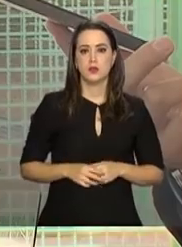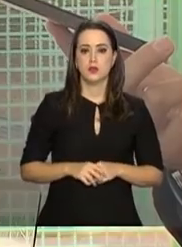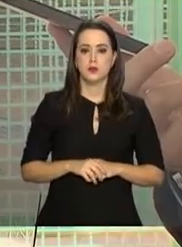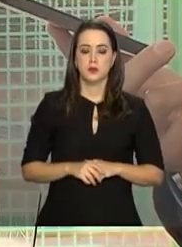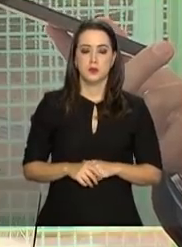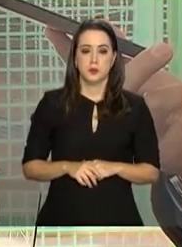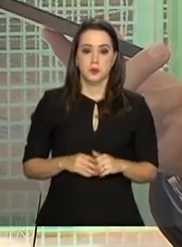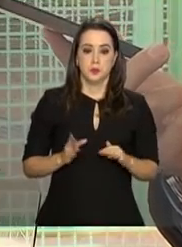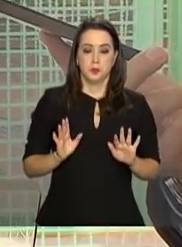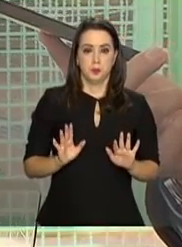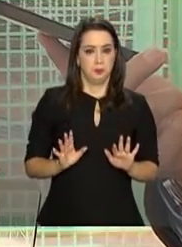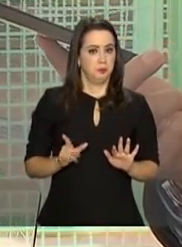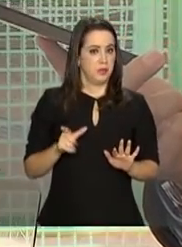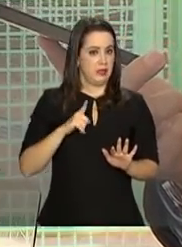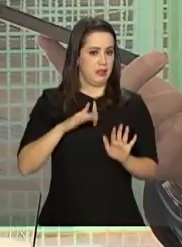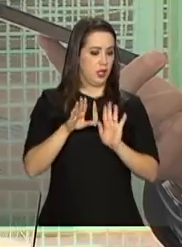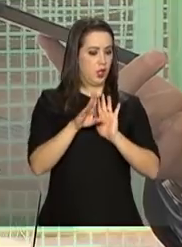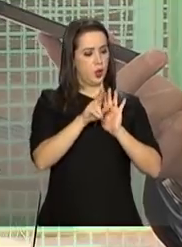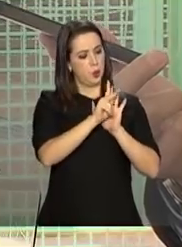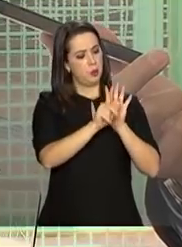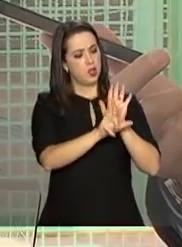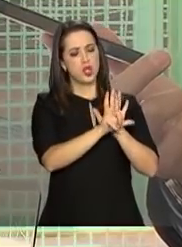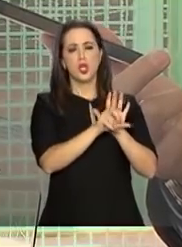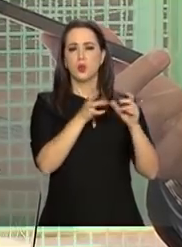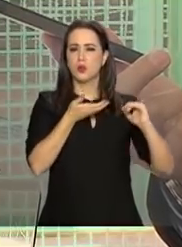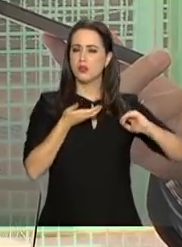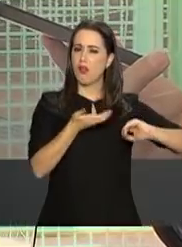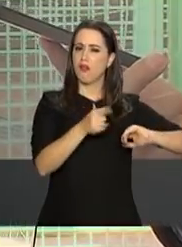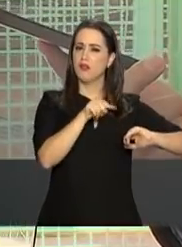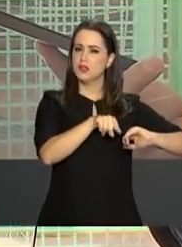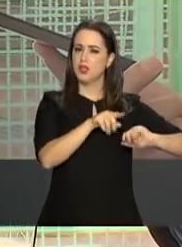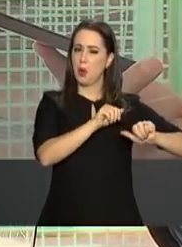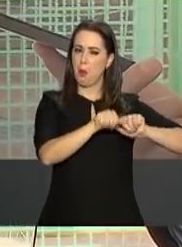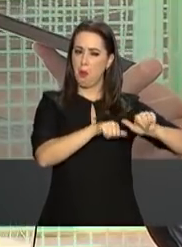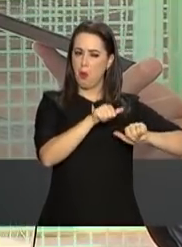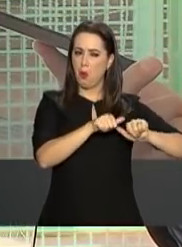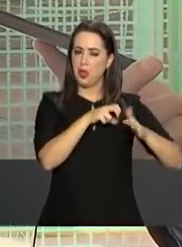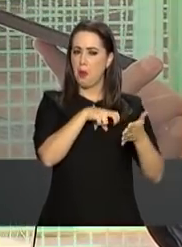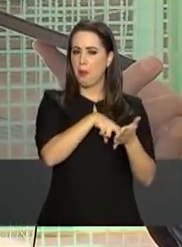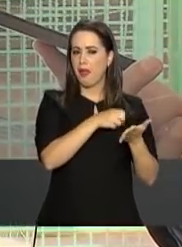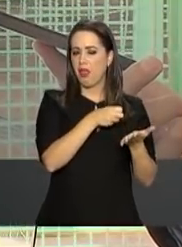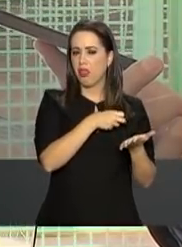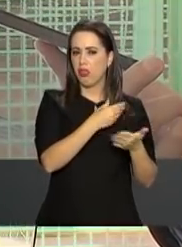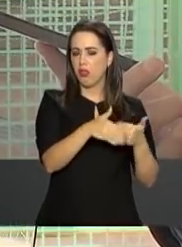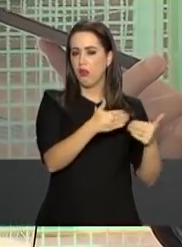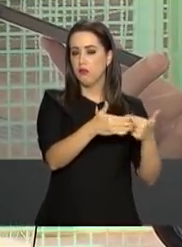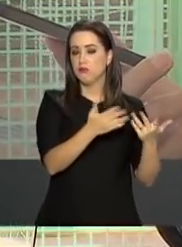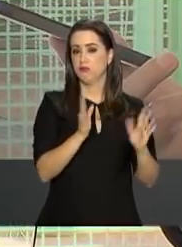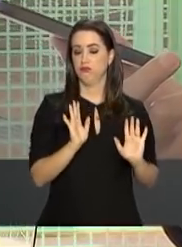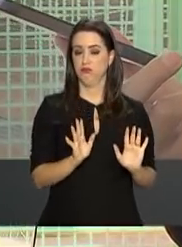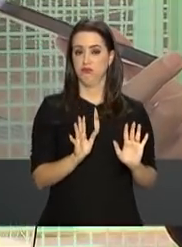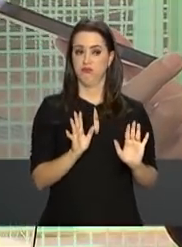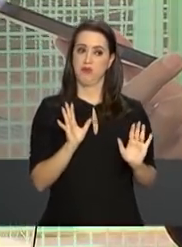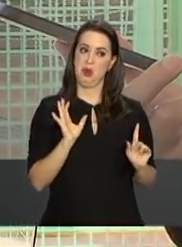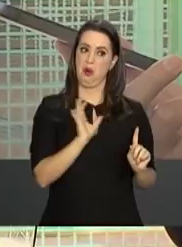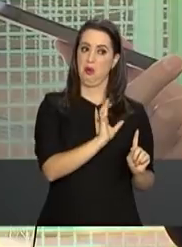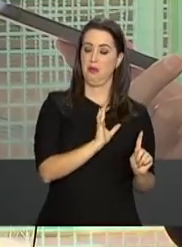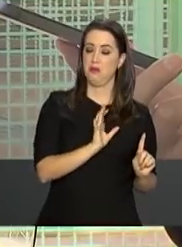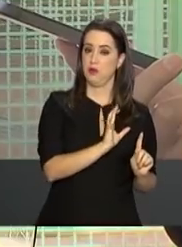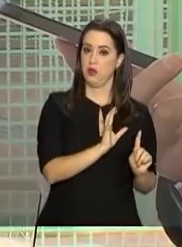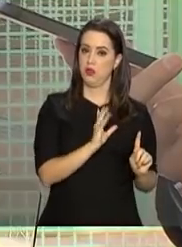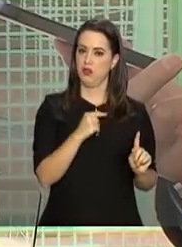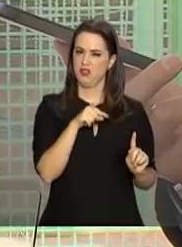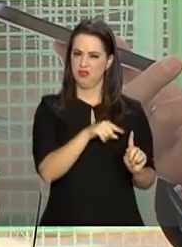ouvir um projeto dessa envergadura com amplas alterações na lei de execução penal pelos impactos